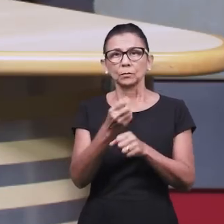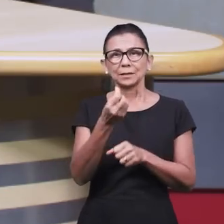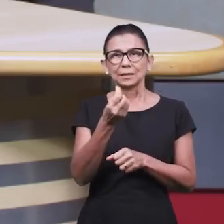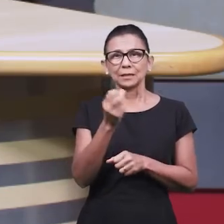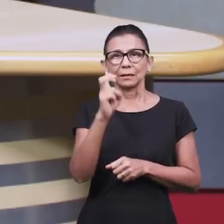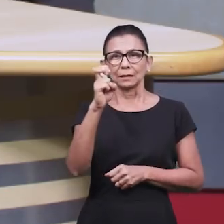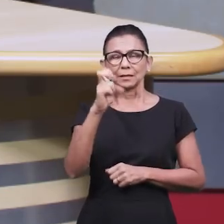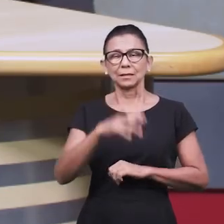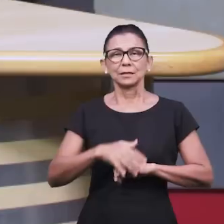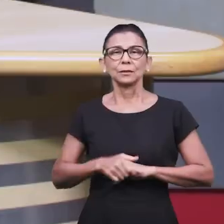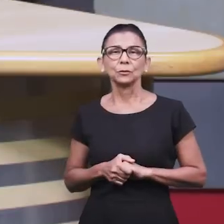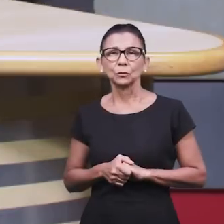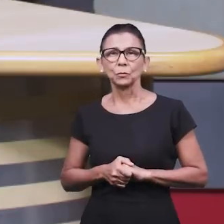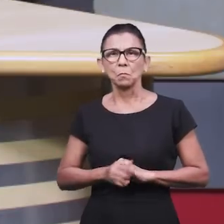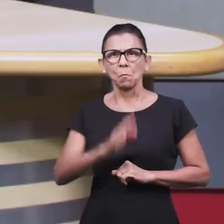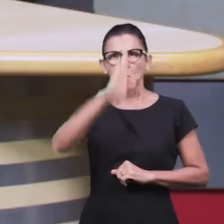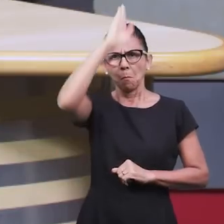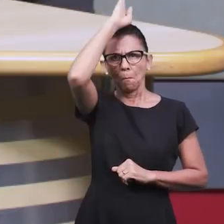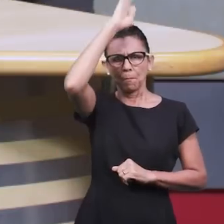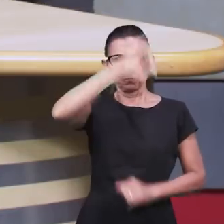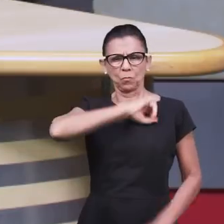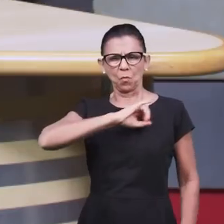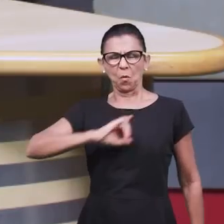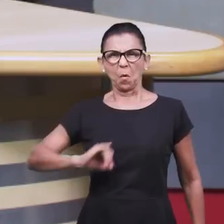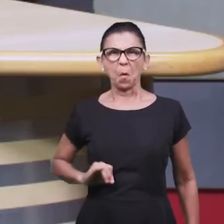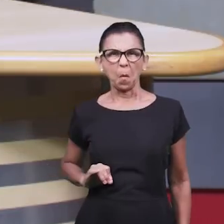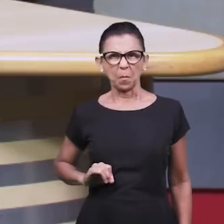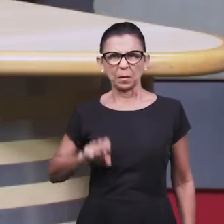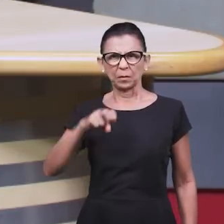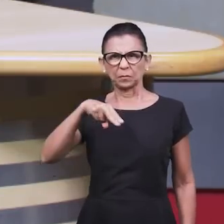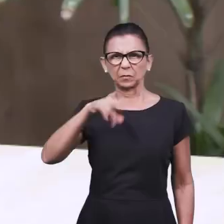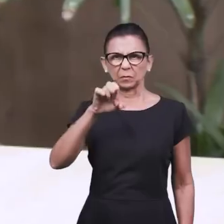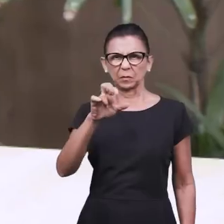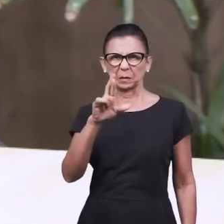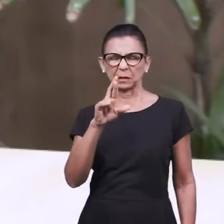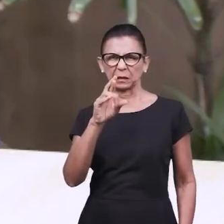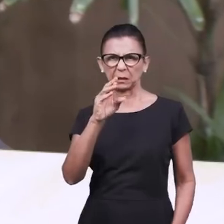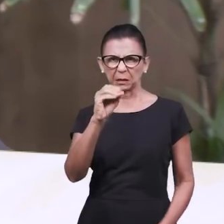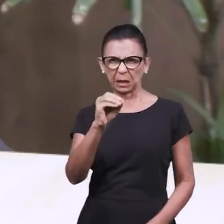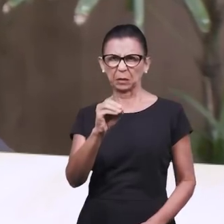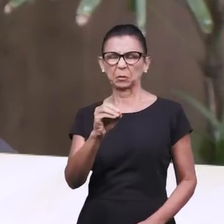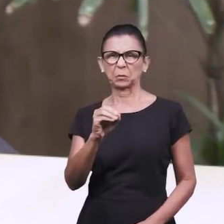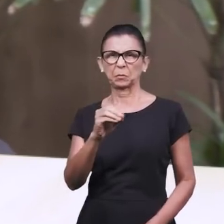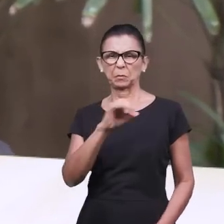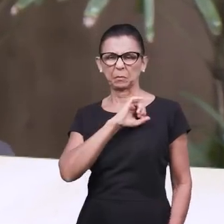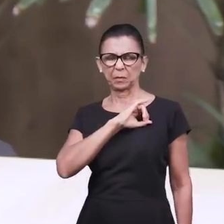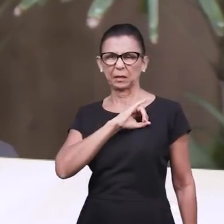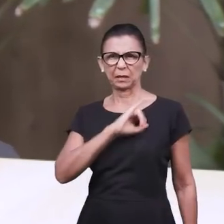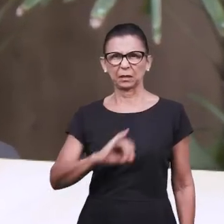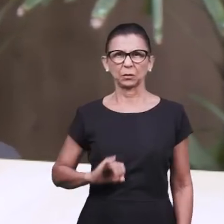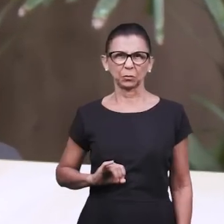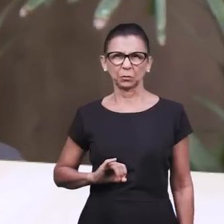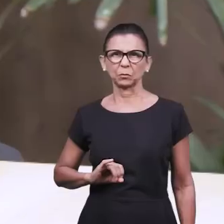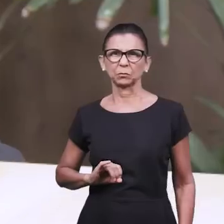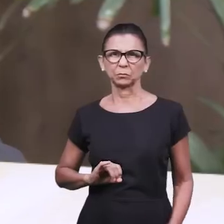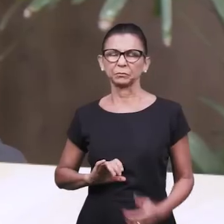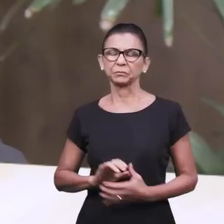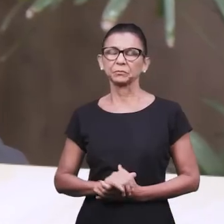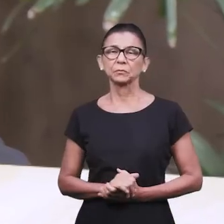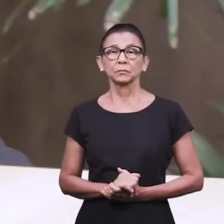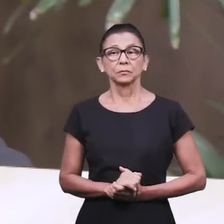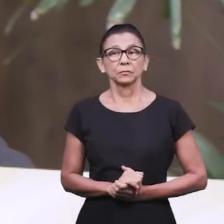Império Romano, Nero, que foi terrível, poxa, né? O ano 65 do Império Romano já era